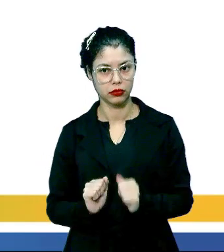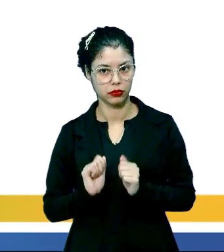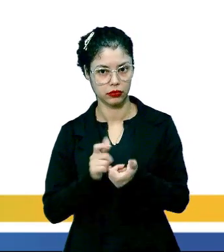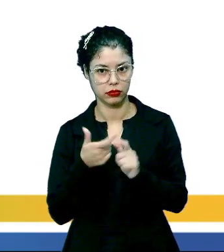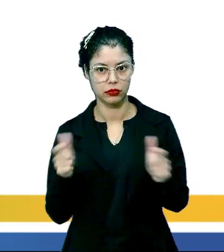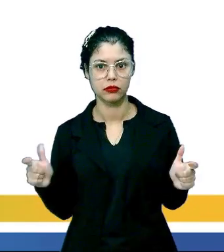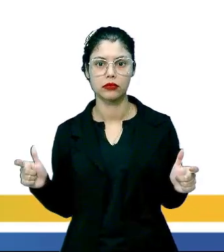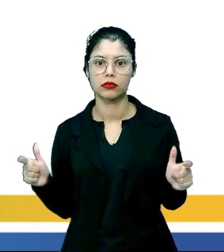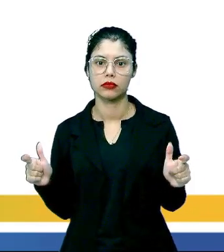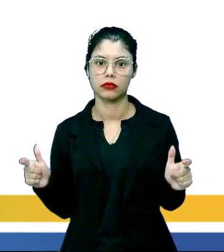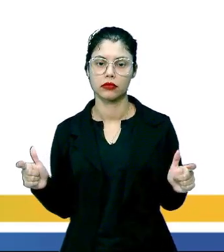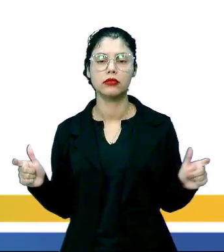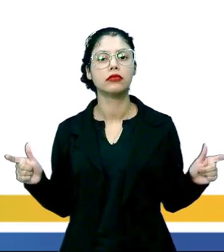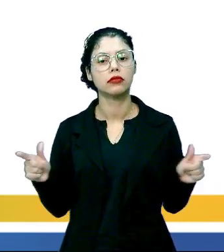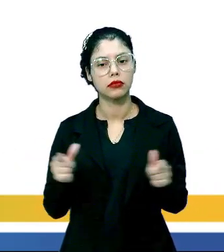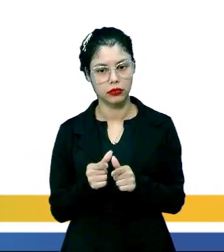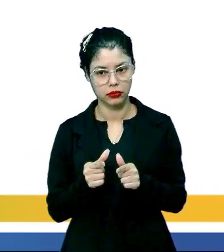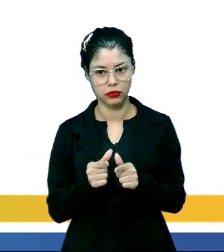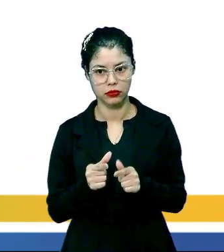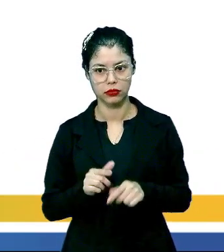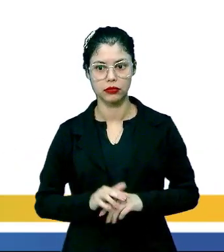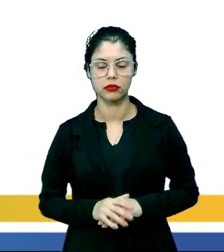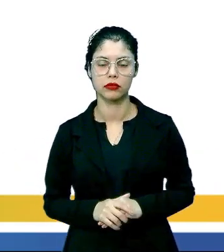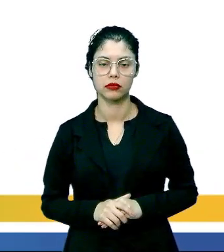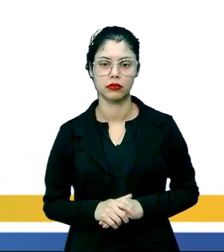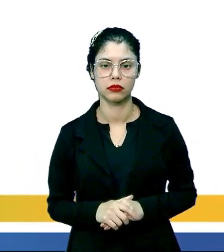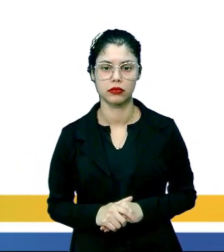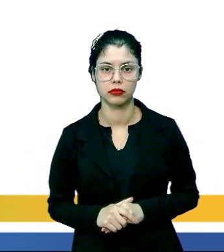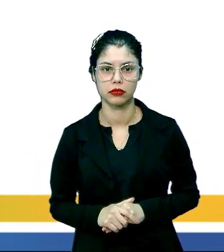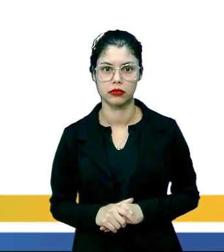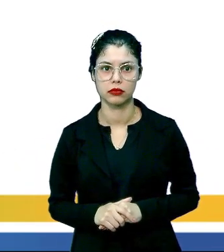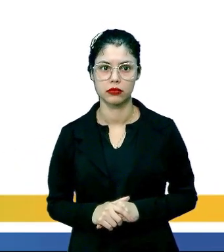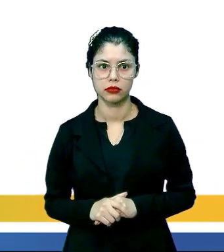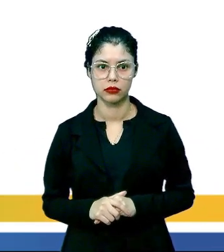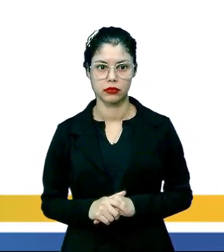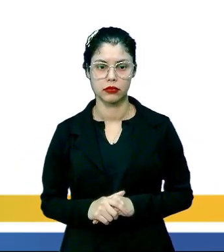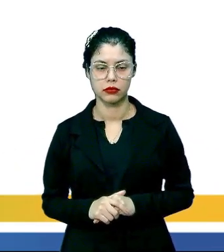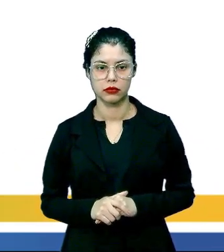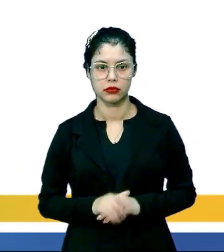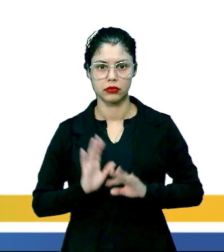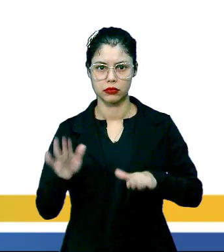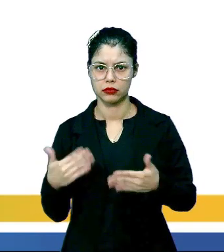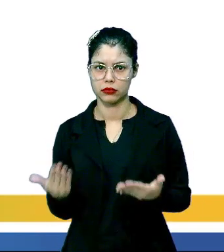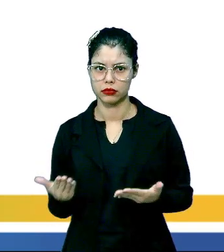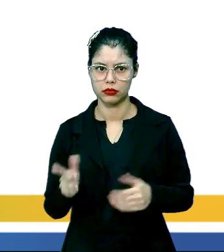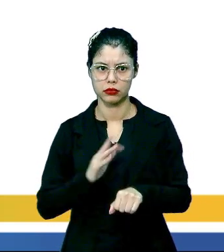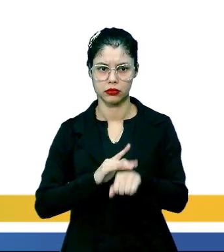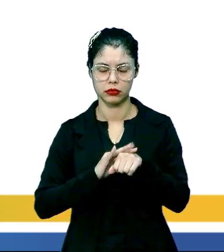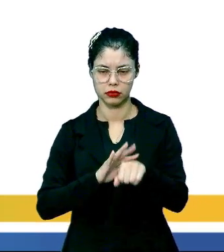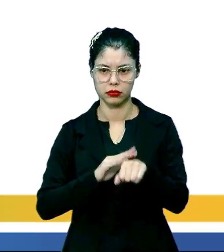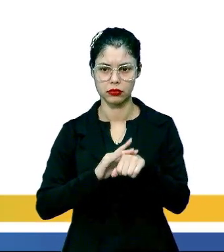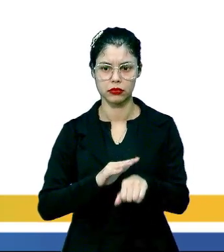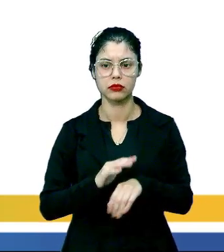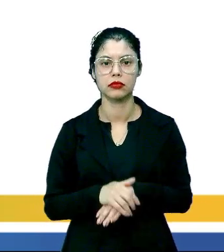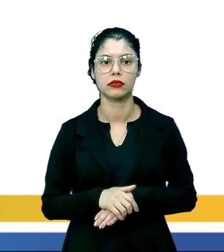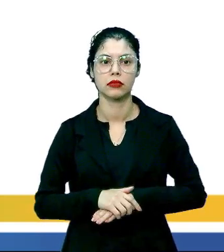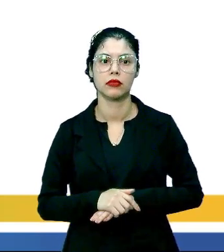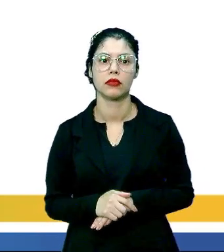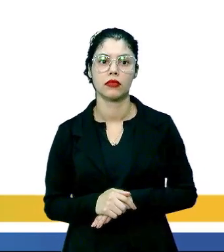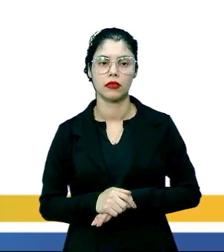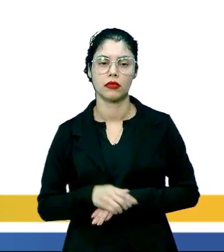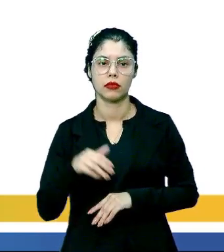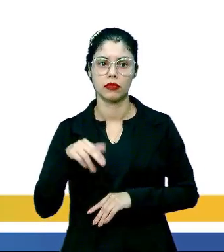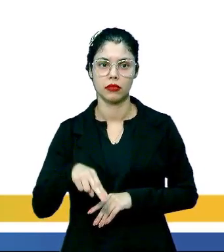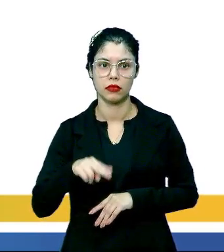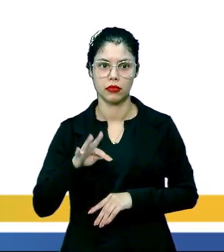pode aumentar e pode abaixar também, tá? E quais são as principais doenças do sistema excretor?